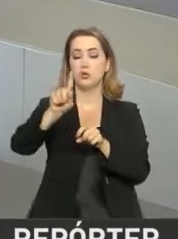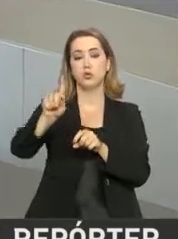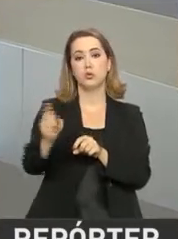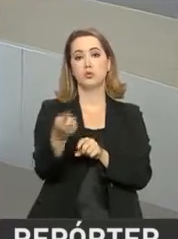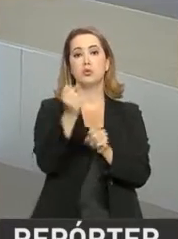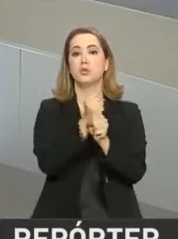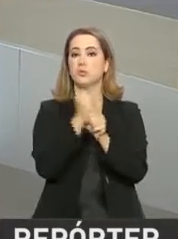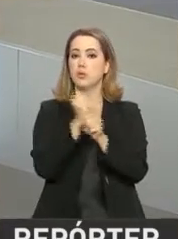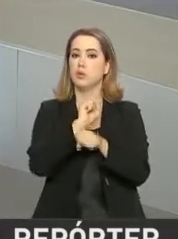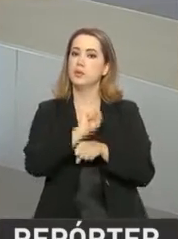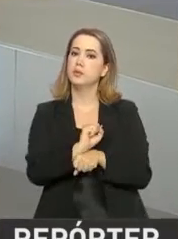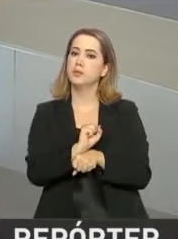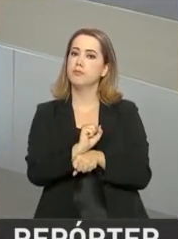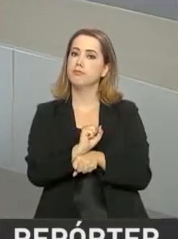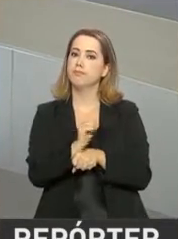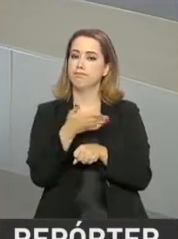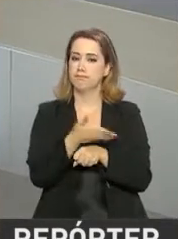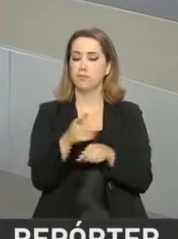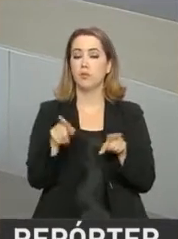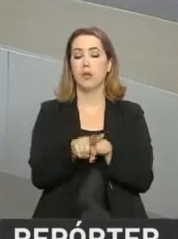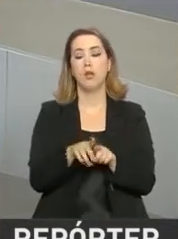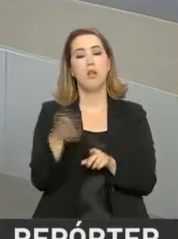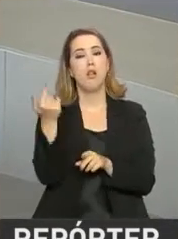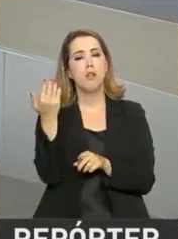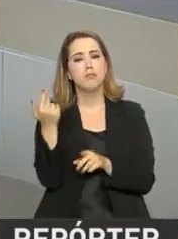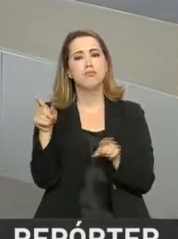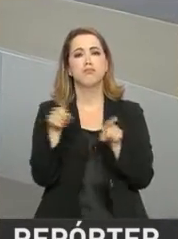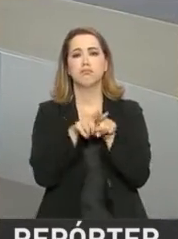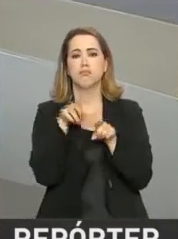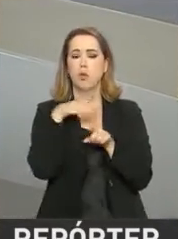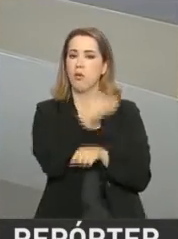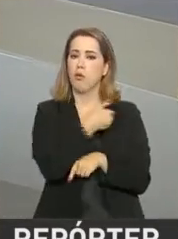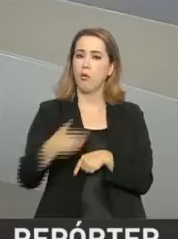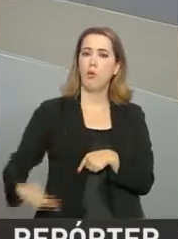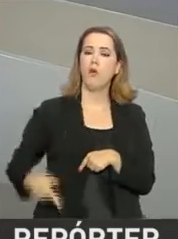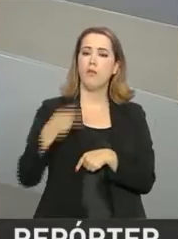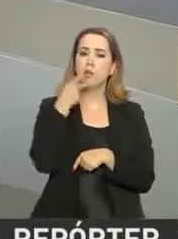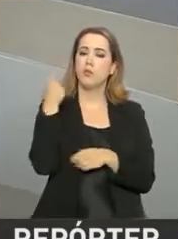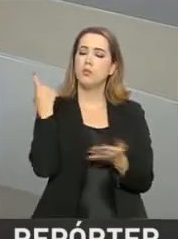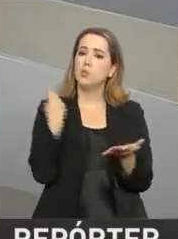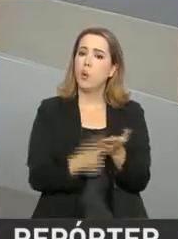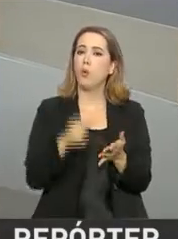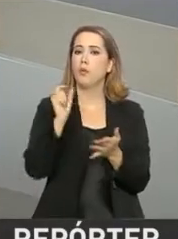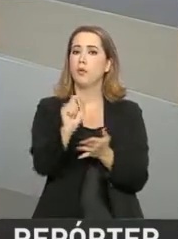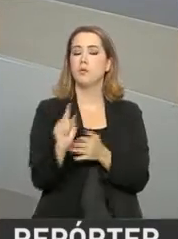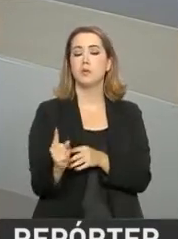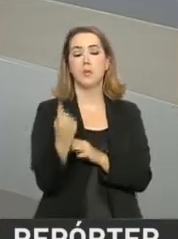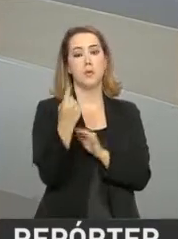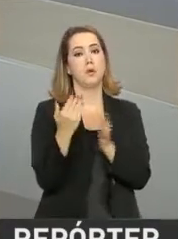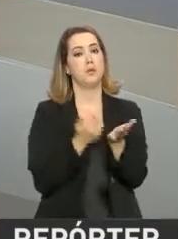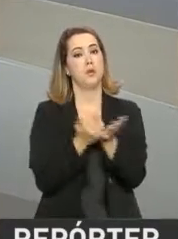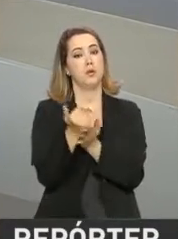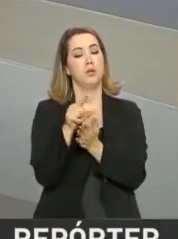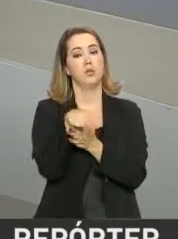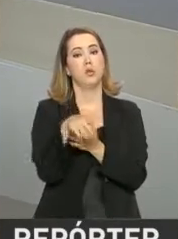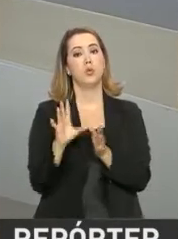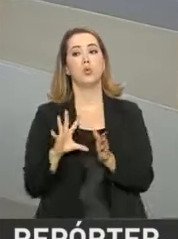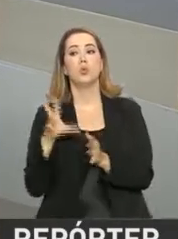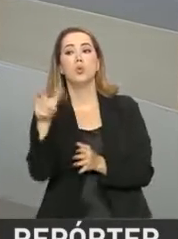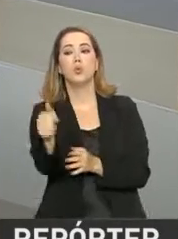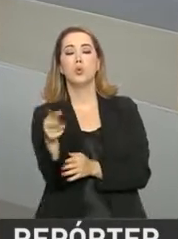paradas ou inacabadas na época o governo afirmou que iria retomar primeiro as obras cujo valor total